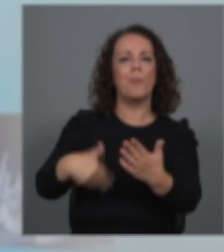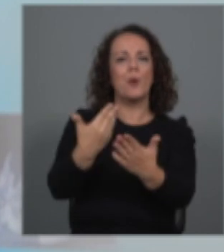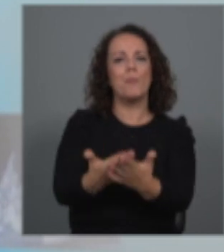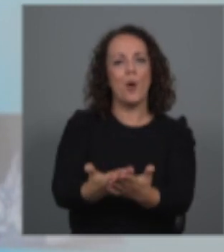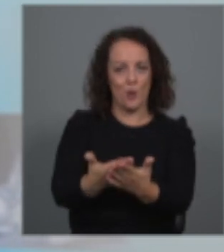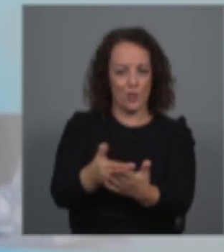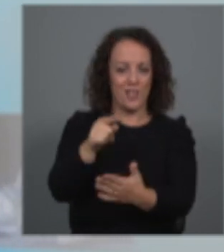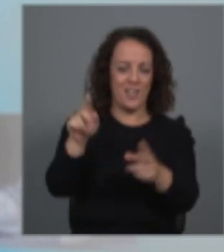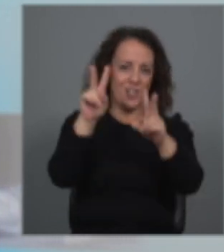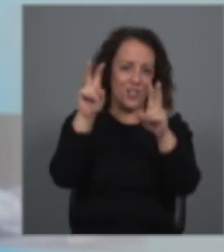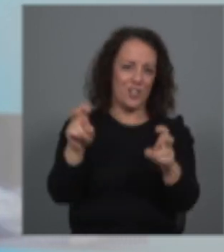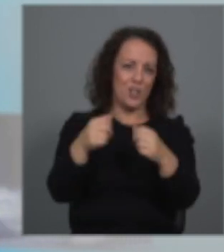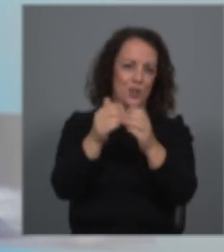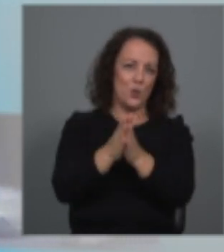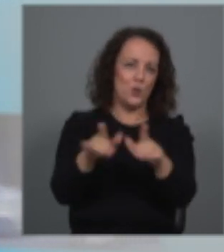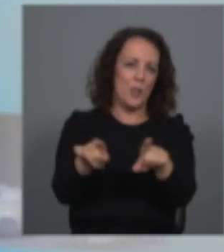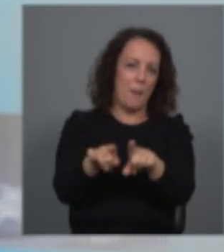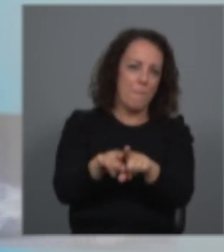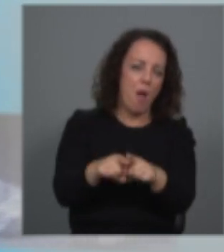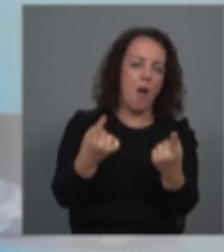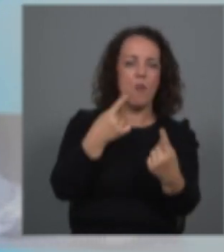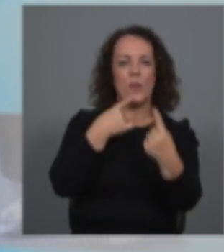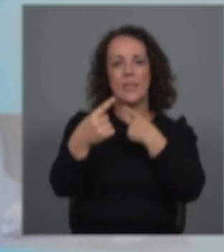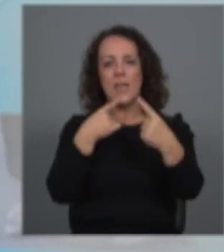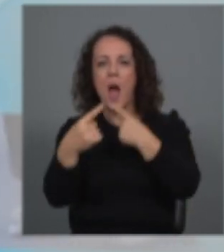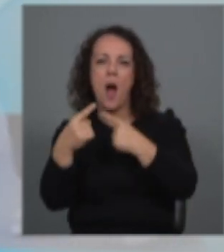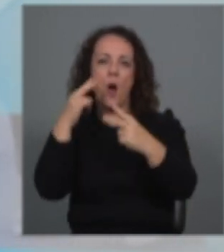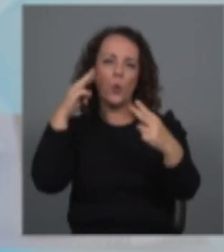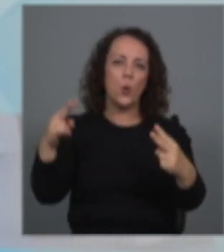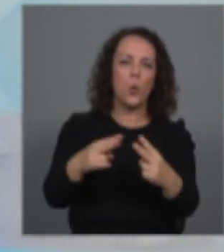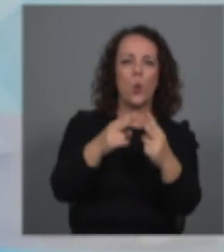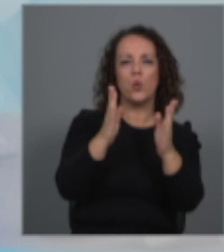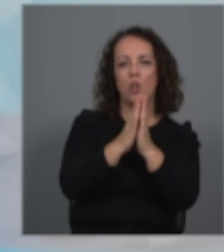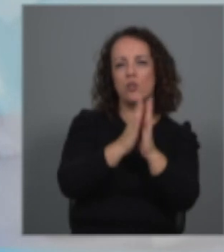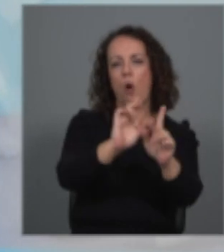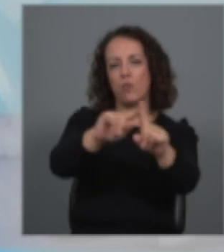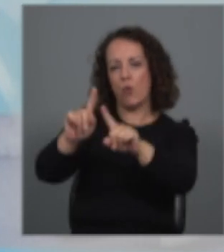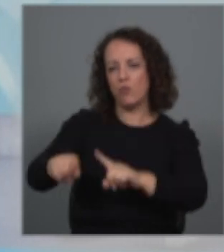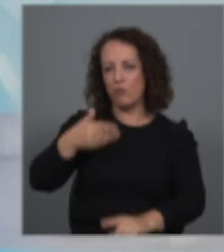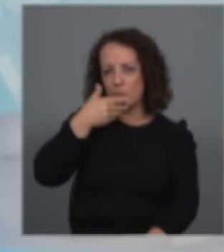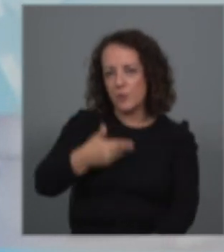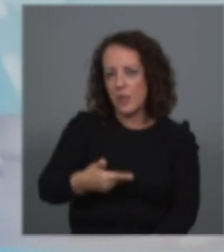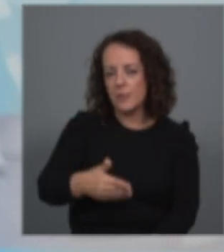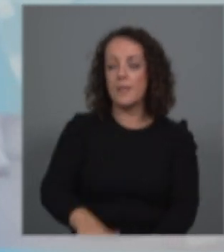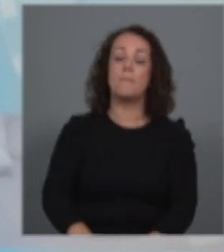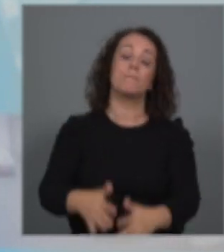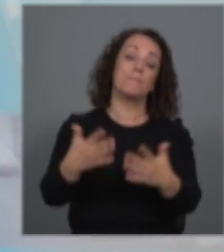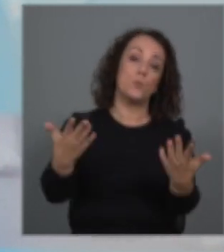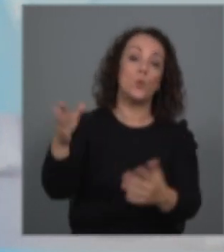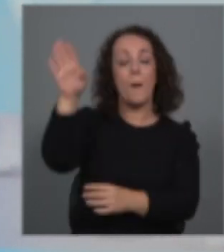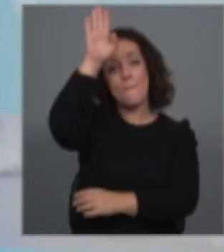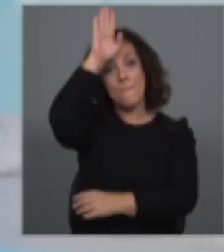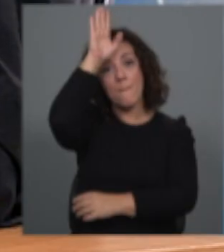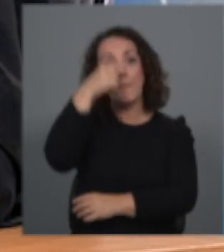Todos Irmãos, de diálogo, de encontro com outras religiões, de encontro com outras experiências? É o Papa mesmo que